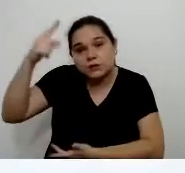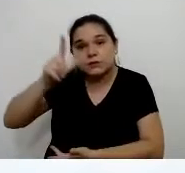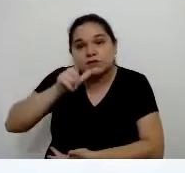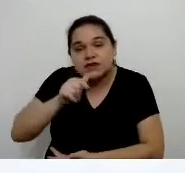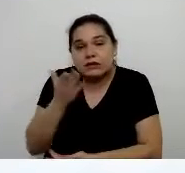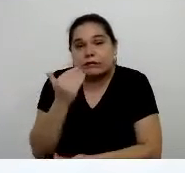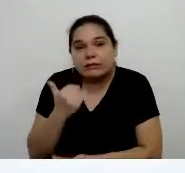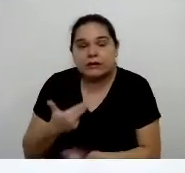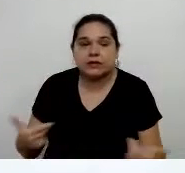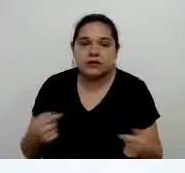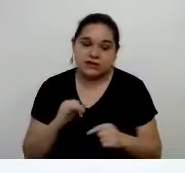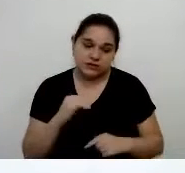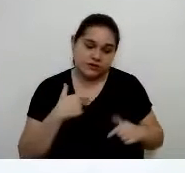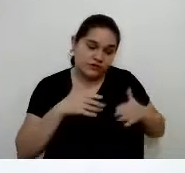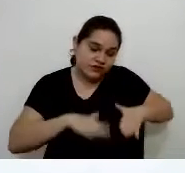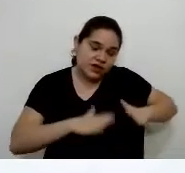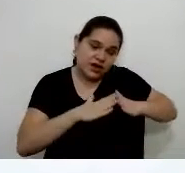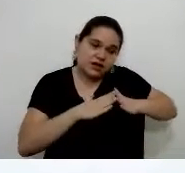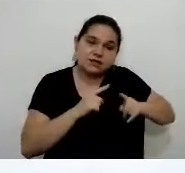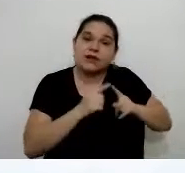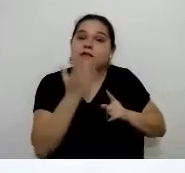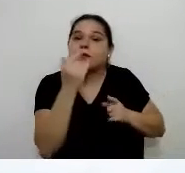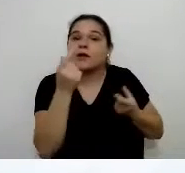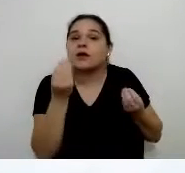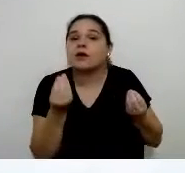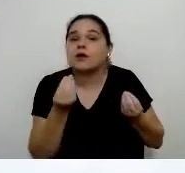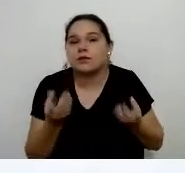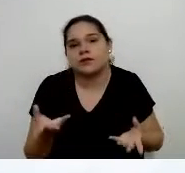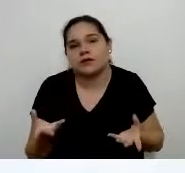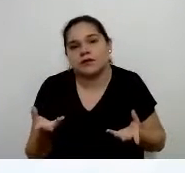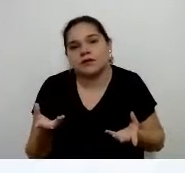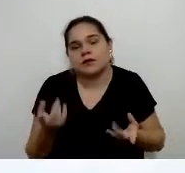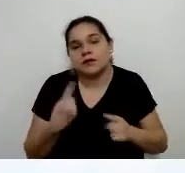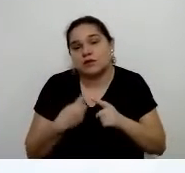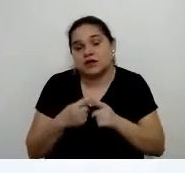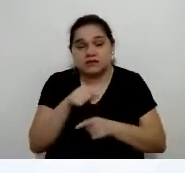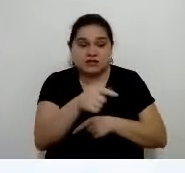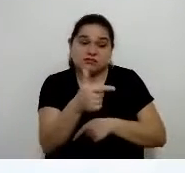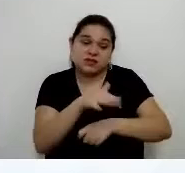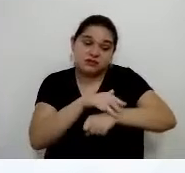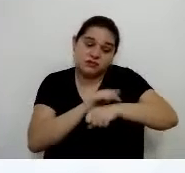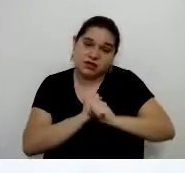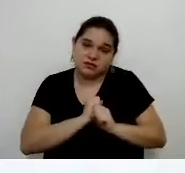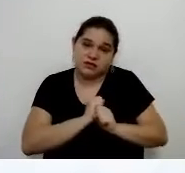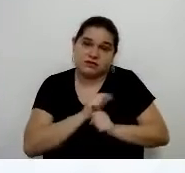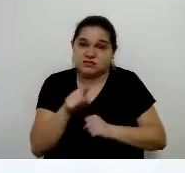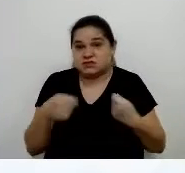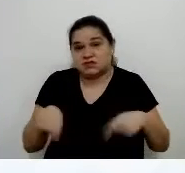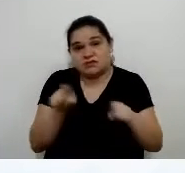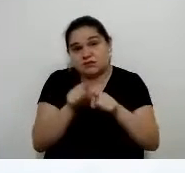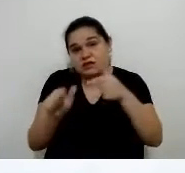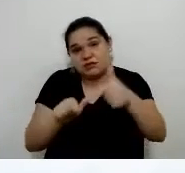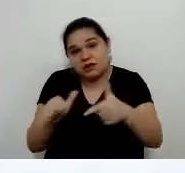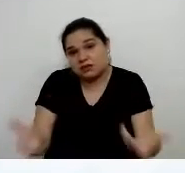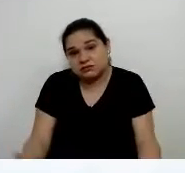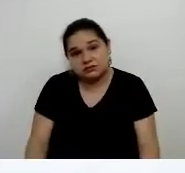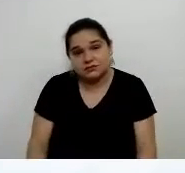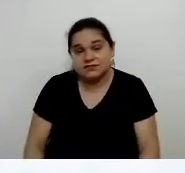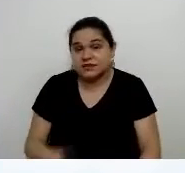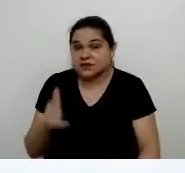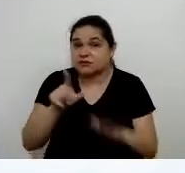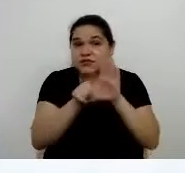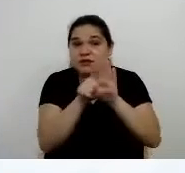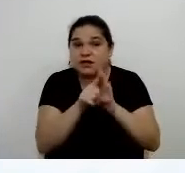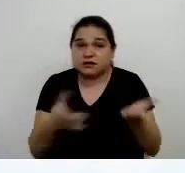eu, se não, vou ficar em casa e vou me alimentar de quê? Porque se a empresa dizer, olha, você não está doente, não tem a lei que te amparo, tem que voltar a trabalhar, não é verdade? É um momento muito